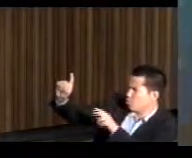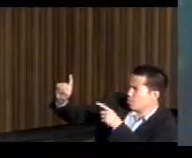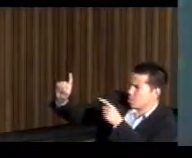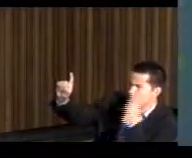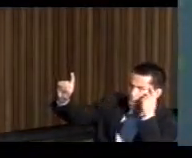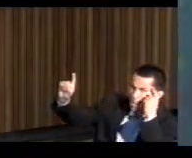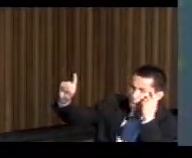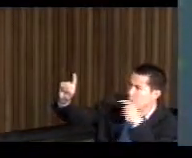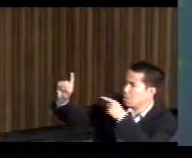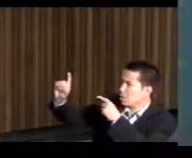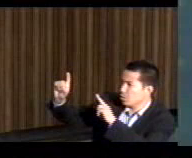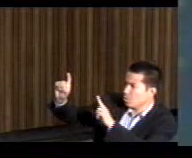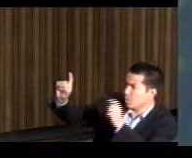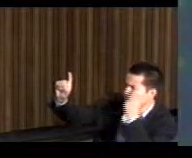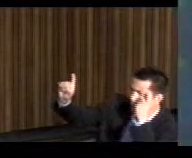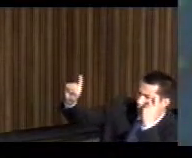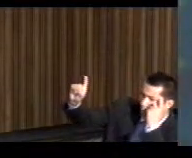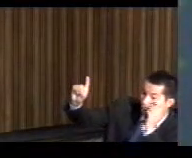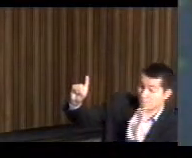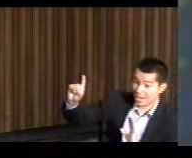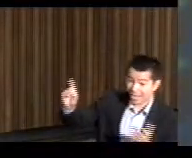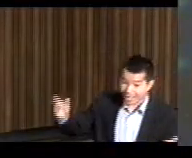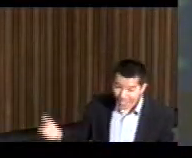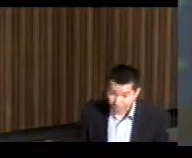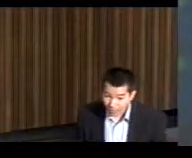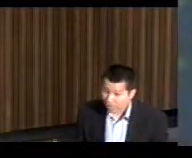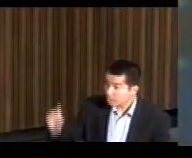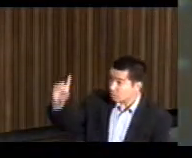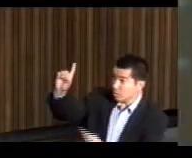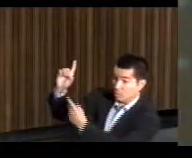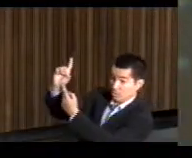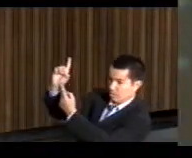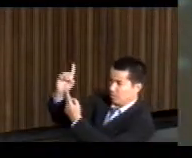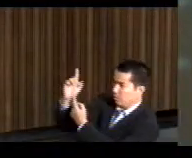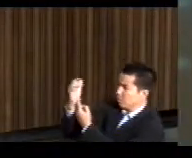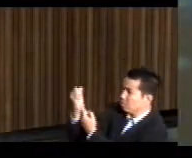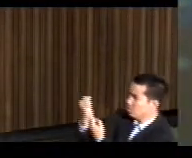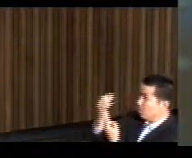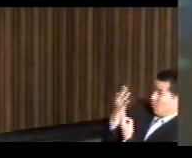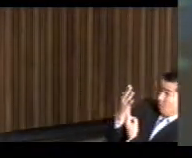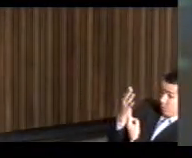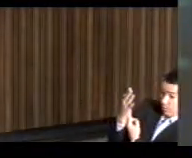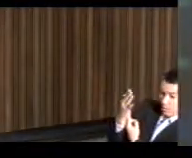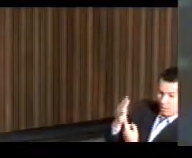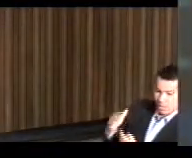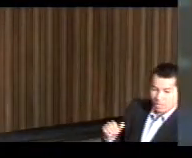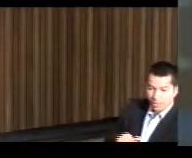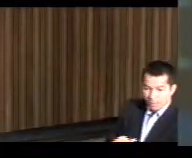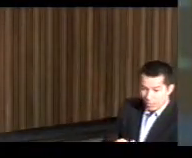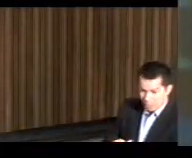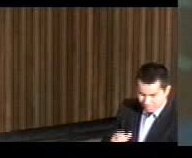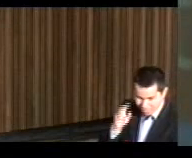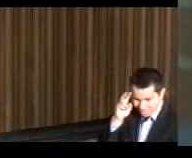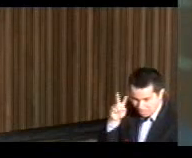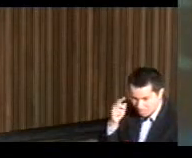absolutamente tudo eu posso. E na verdade, quando a gente olha para